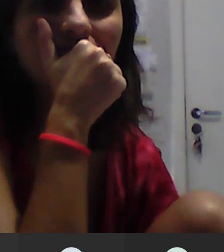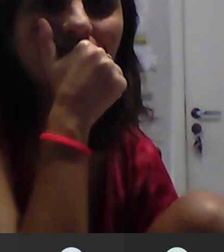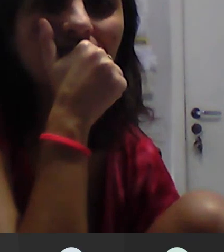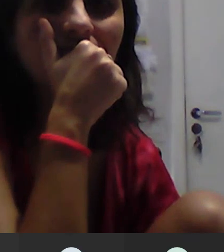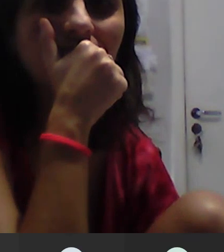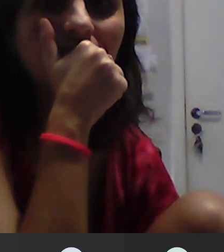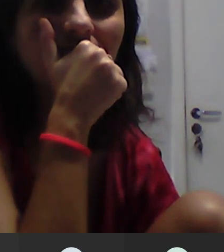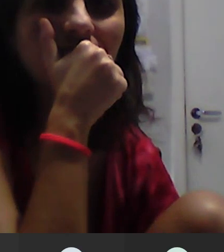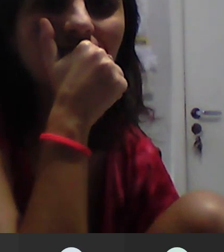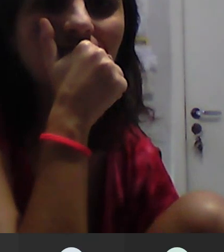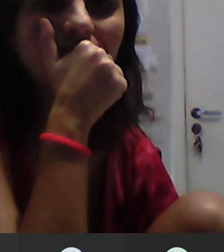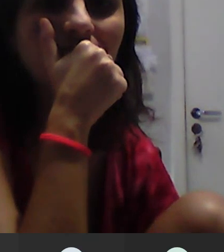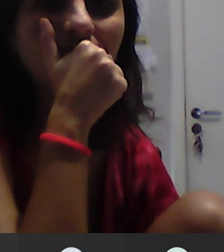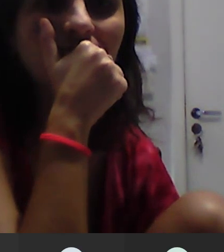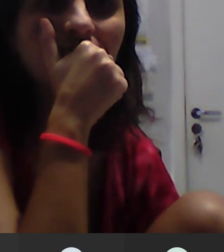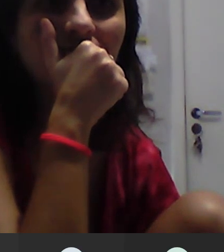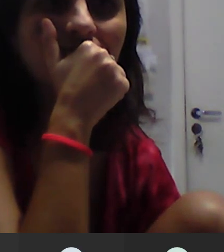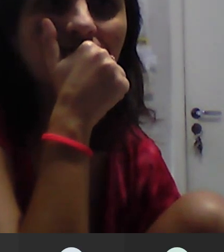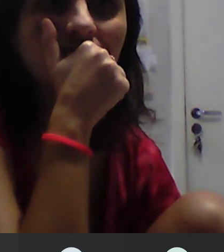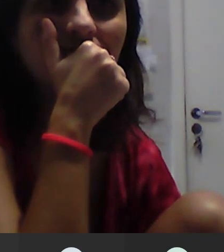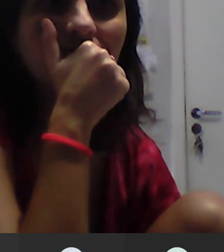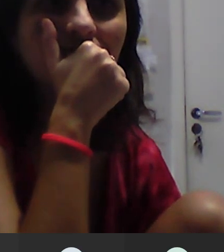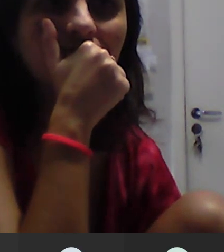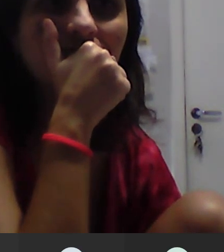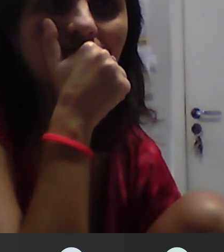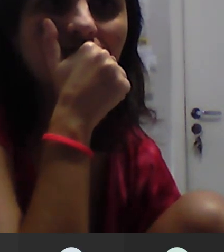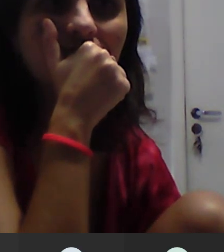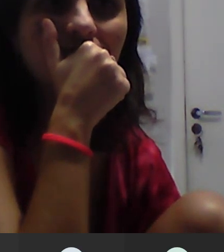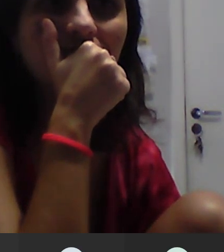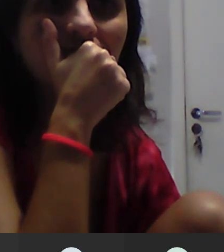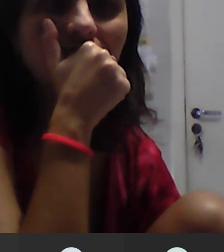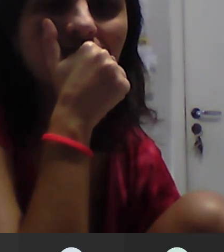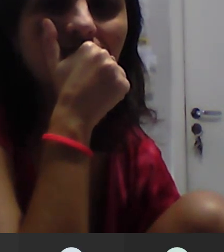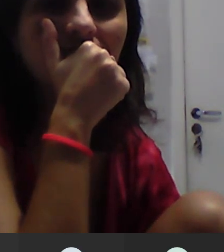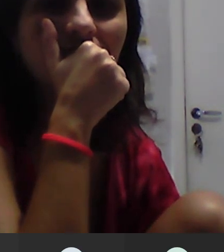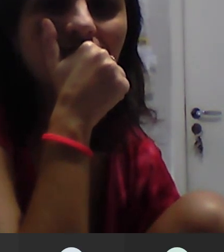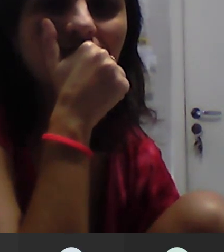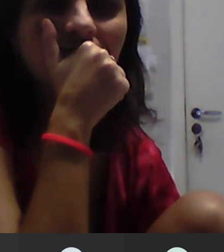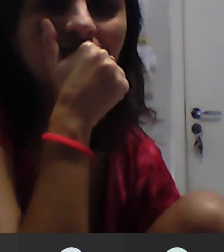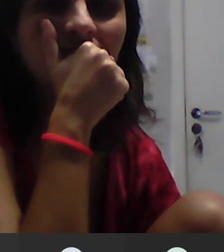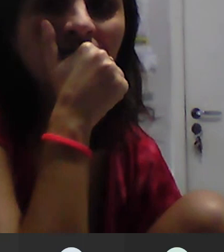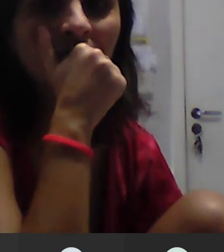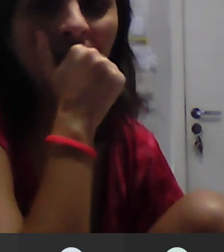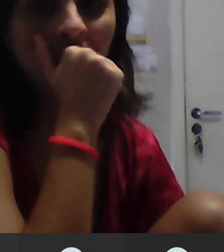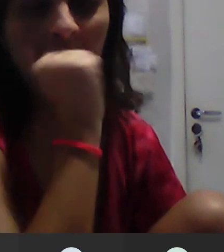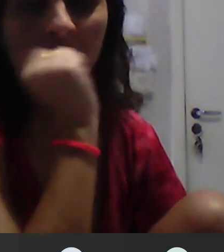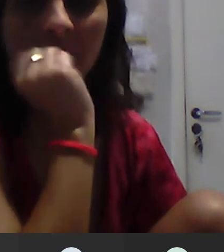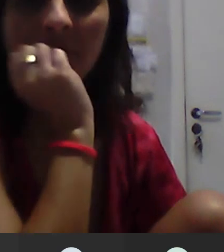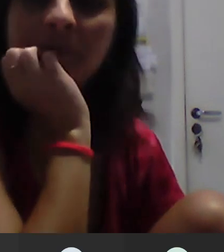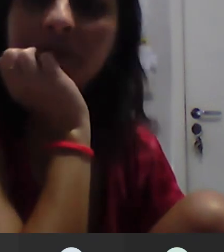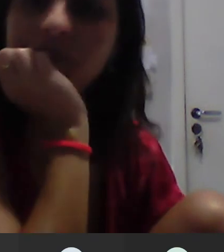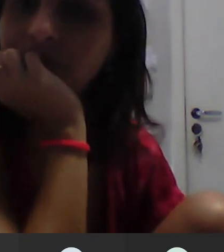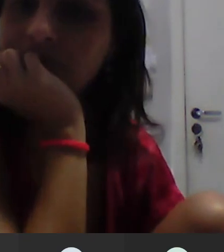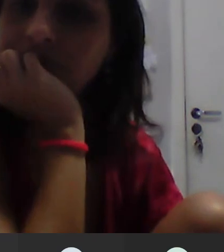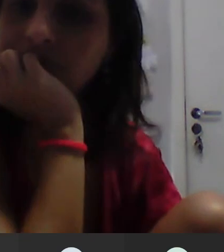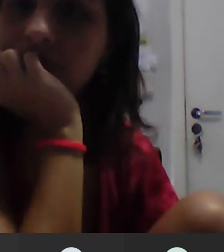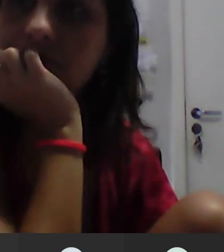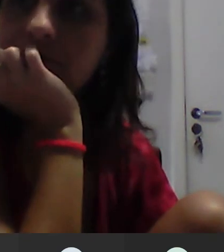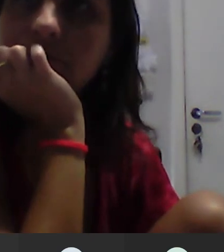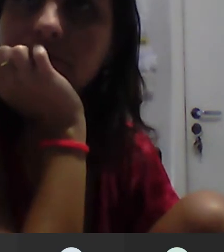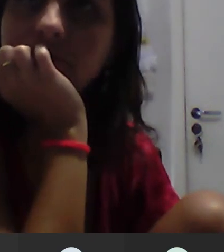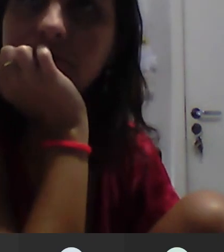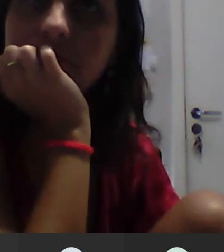o máximo possível o uso de gorduras trans. Né? Como a gente sabe, a conformação